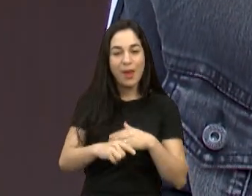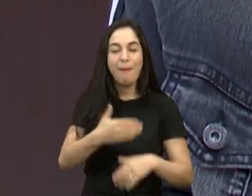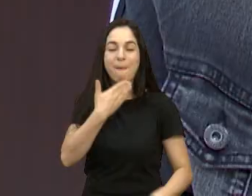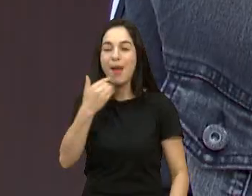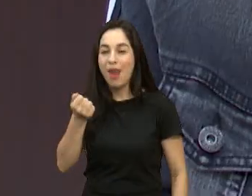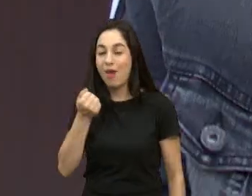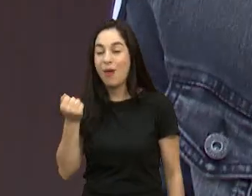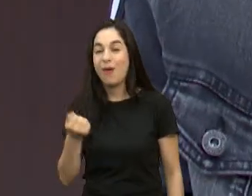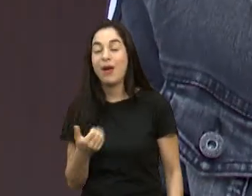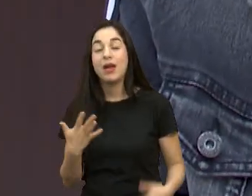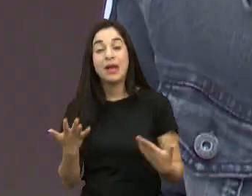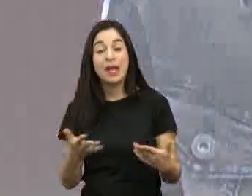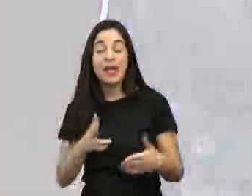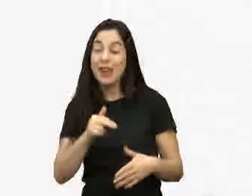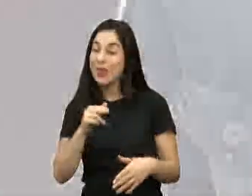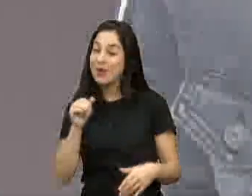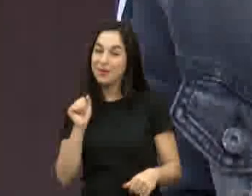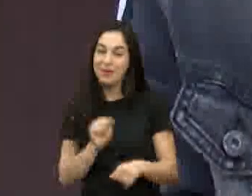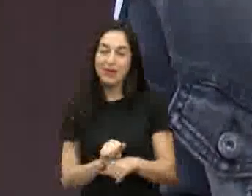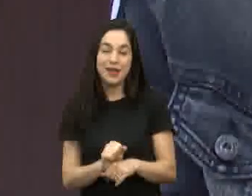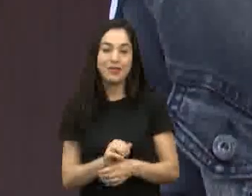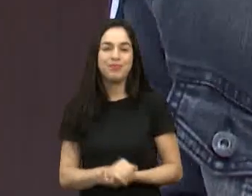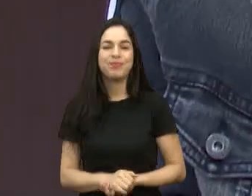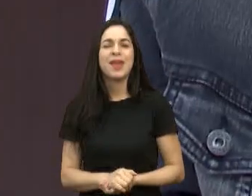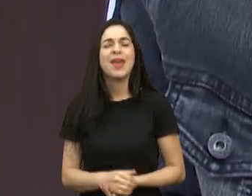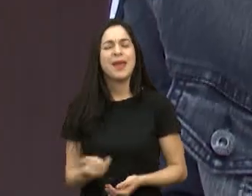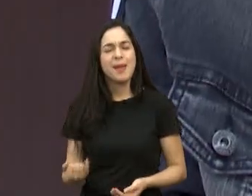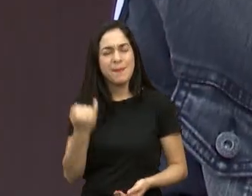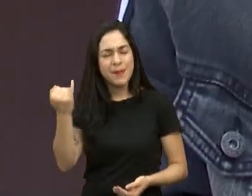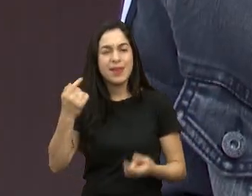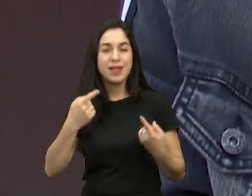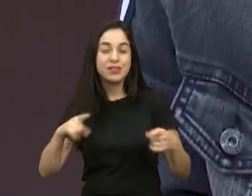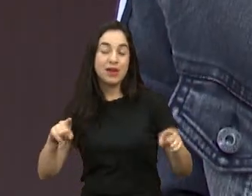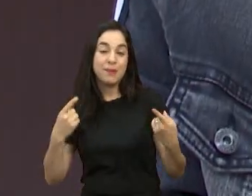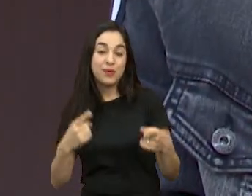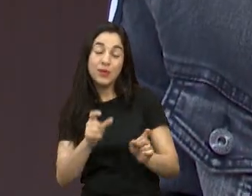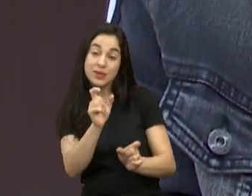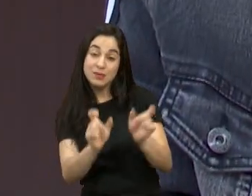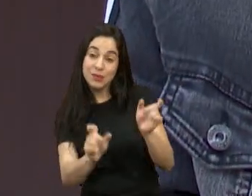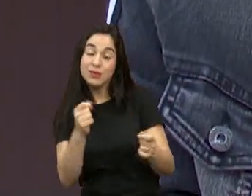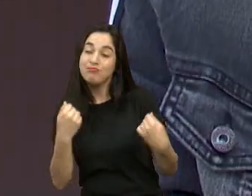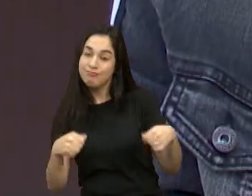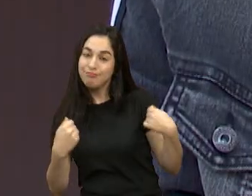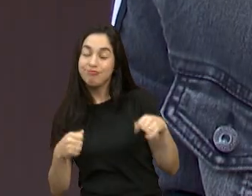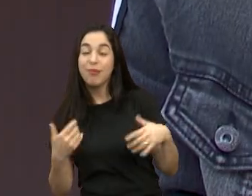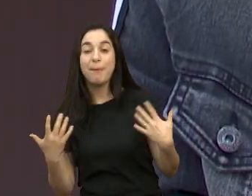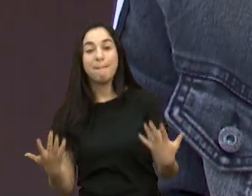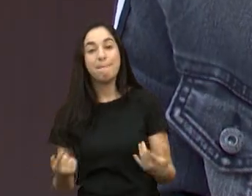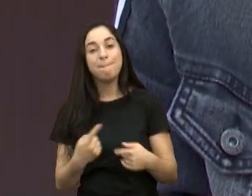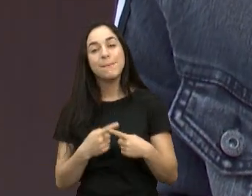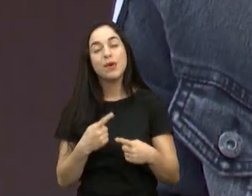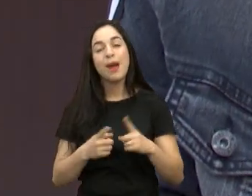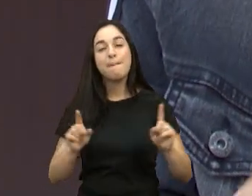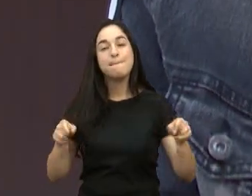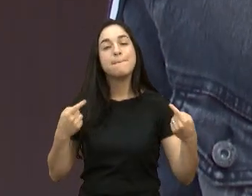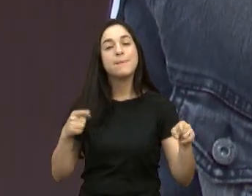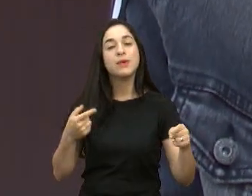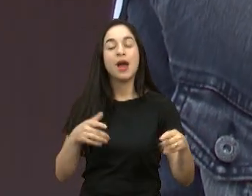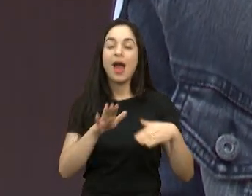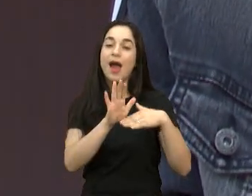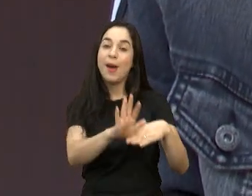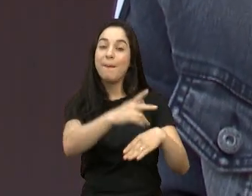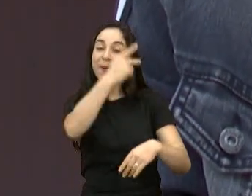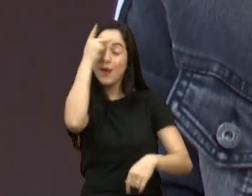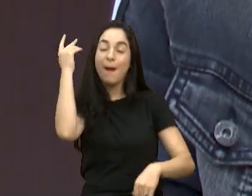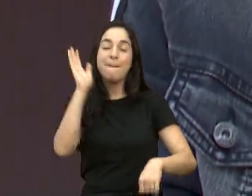mais, e nunca parei mais. Eu acho muito importante a música na vida das pessoas, porque ela pode deixar a pessoa mais